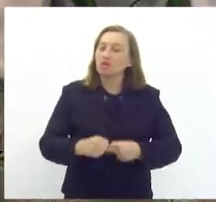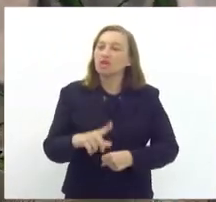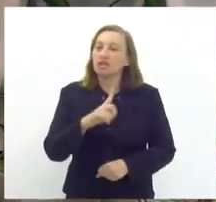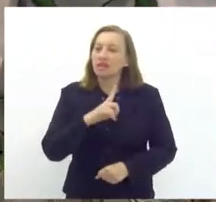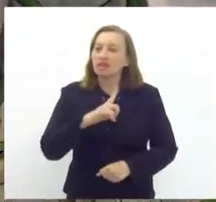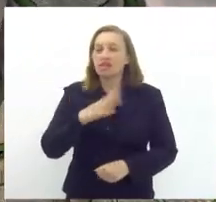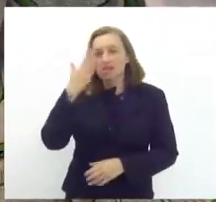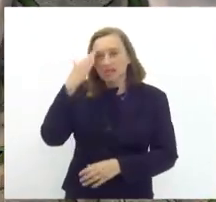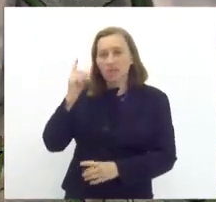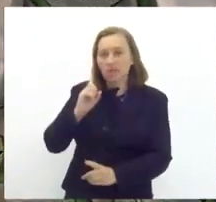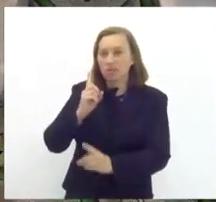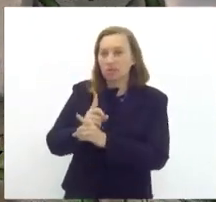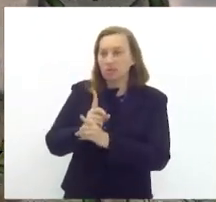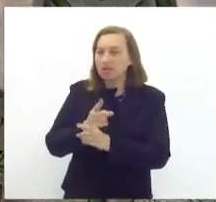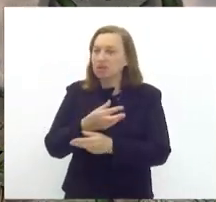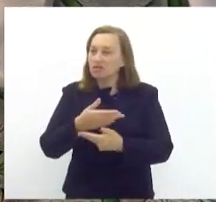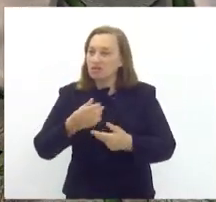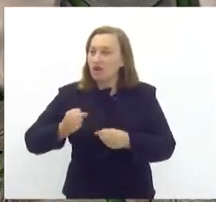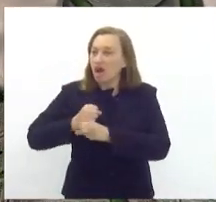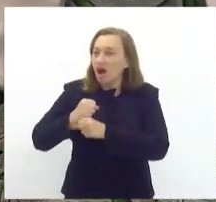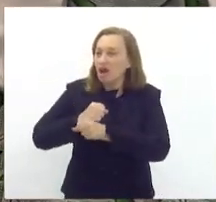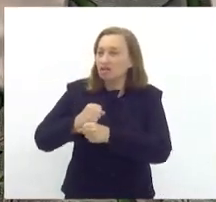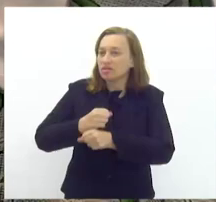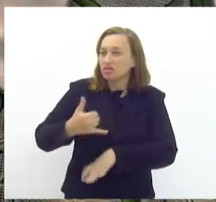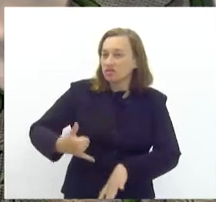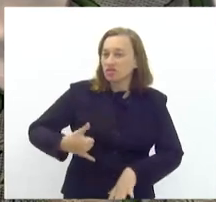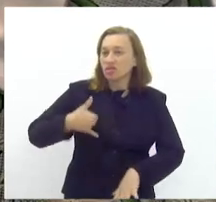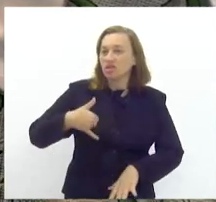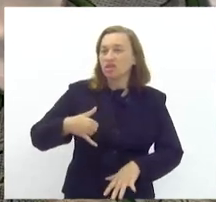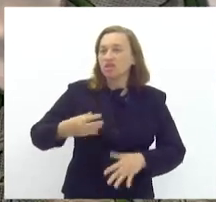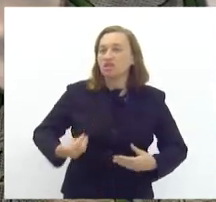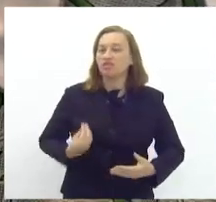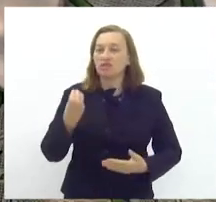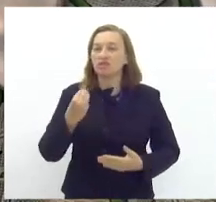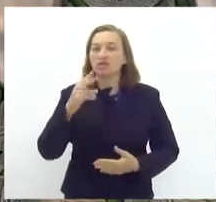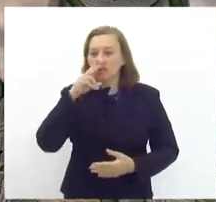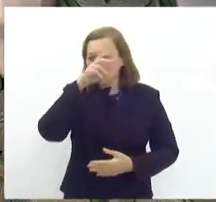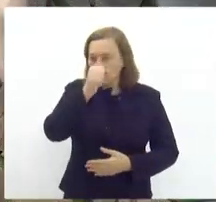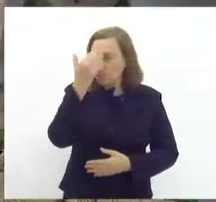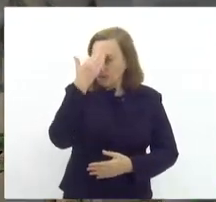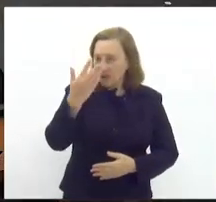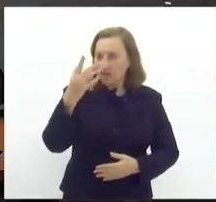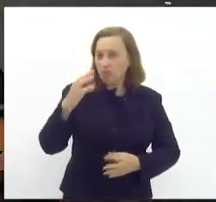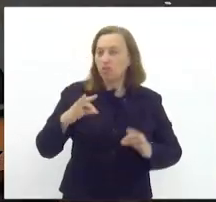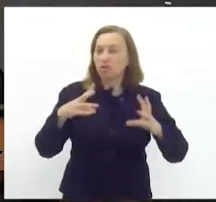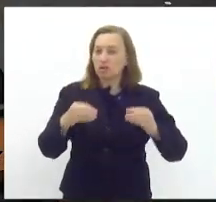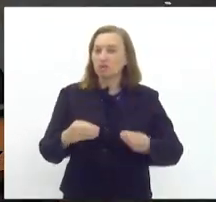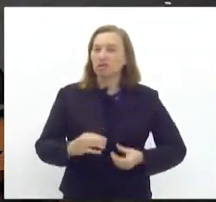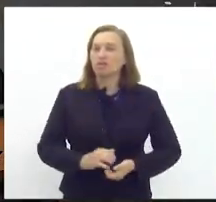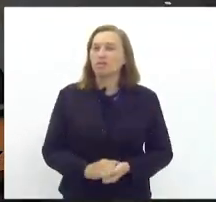que te encontraremos com muitos anos de vida e com muita força obrigada por tudo